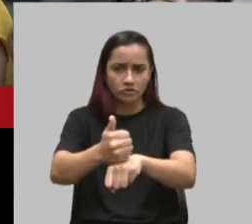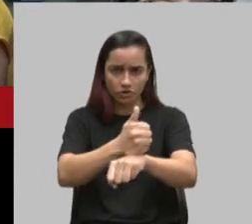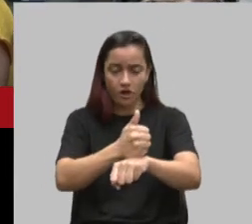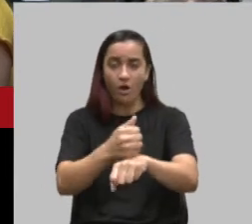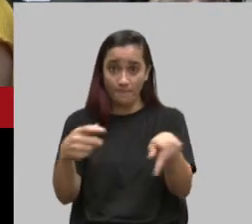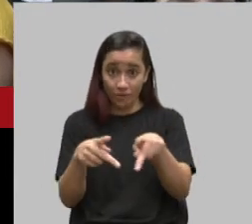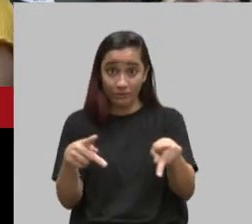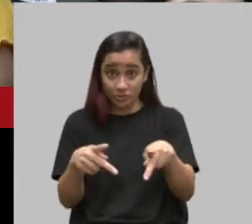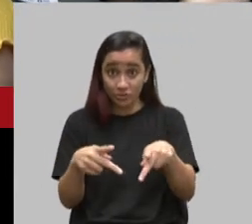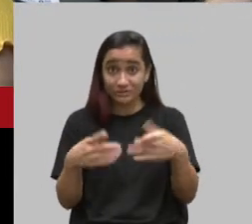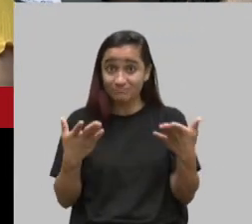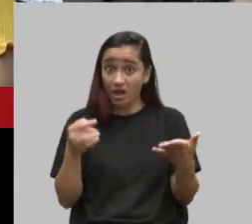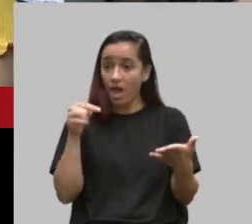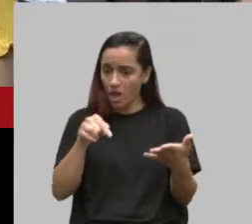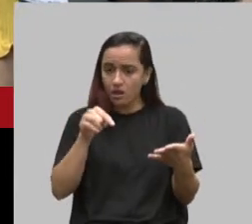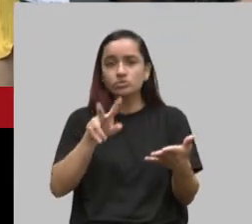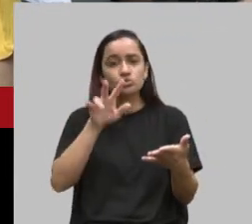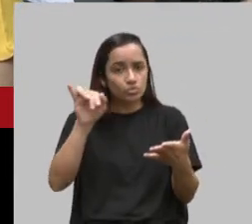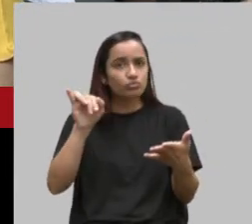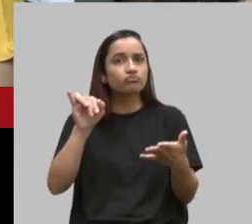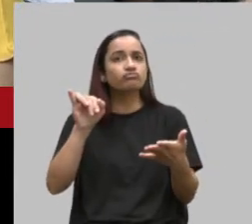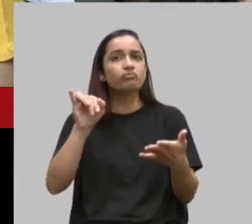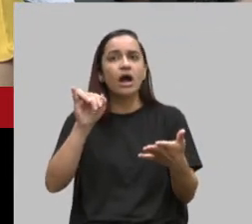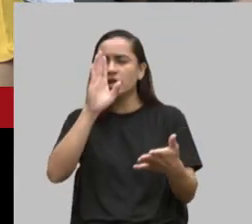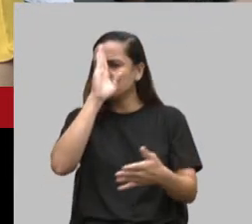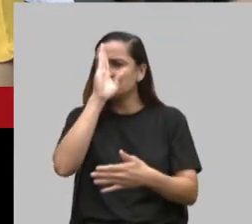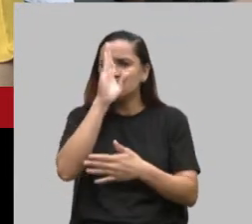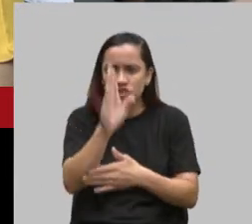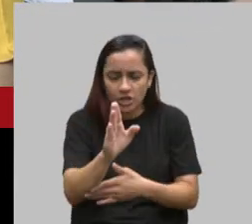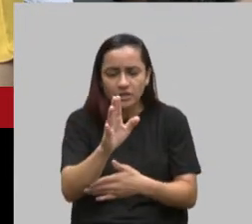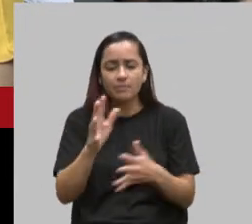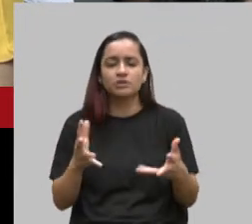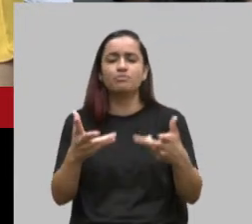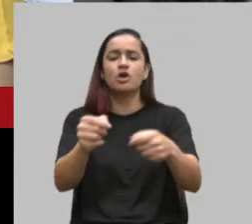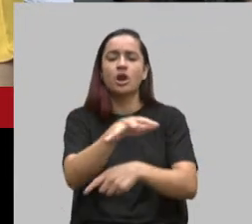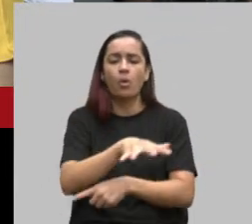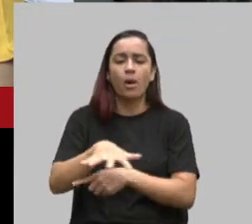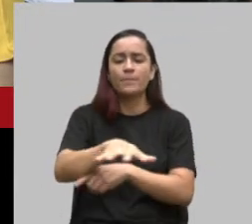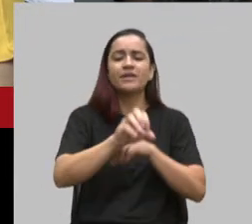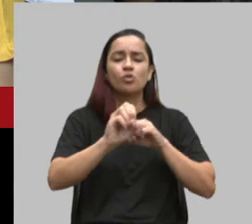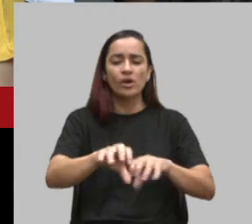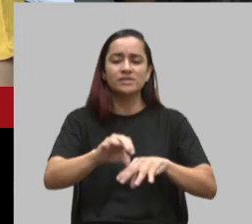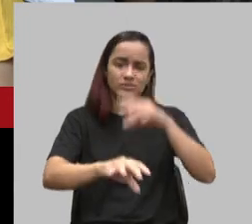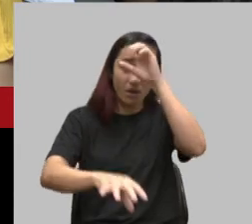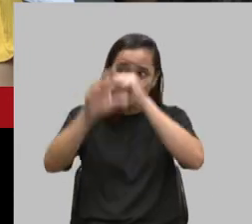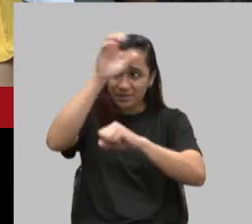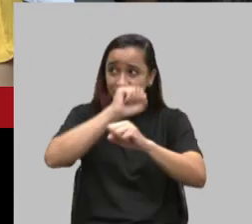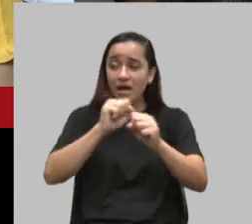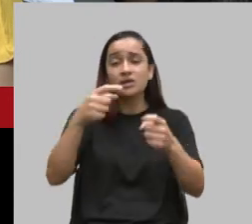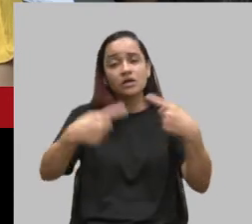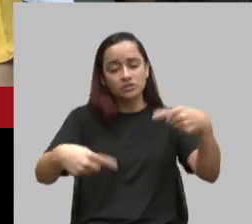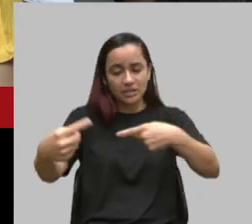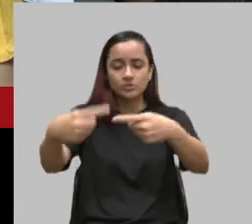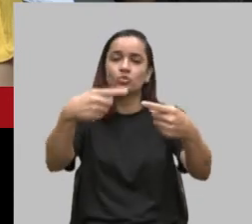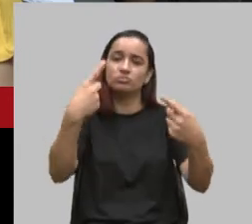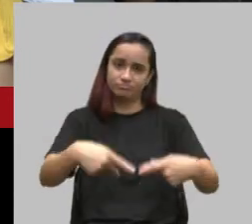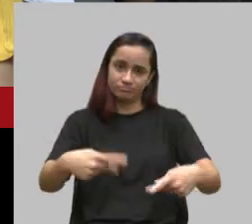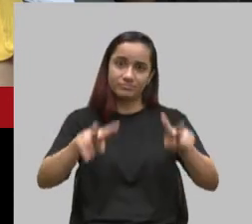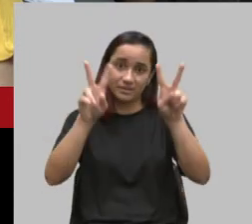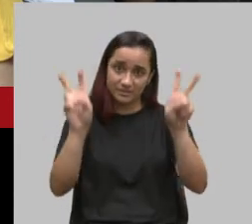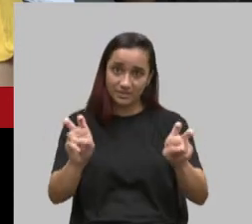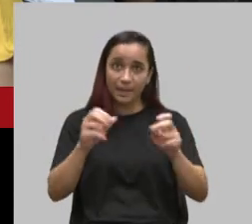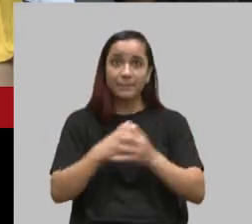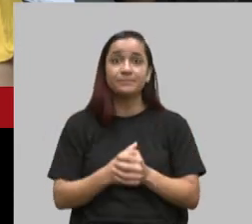diretamente diretamente ao ao ambiente de ensino-aprendizagem que é o que a gente discute nesse nesse subtema que a